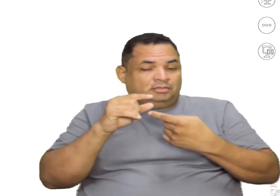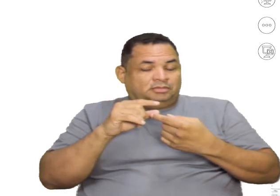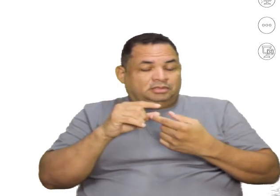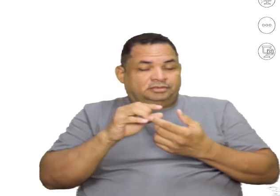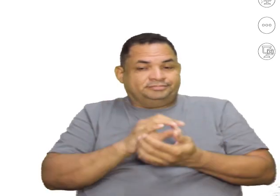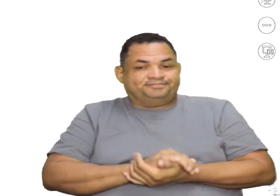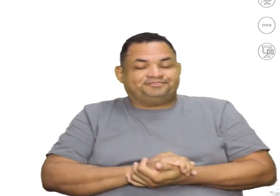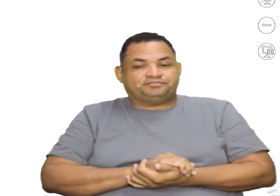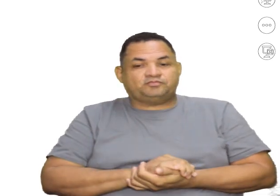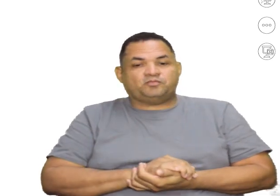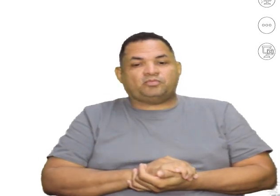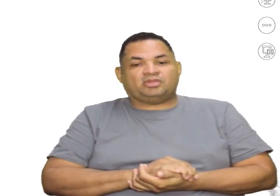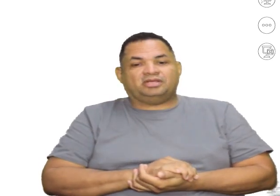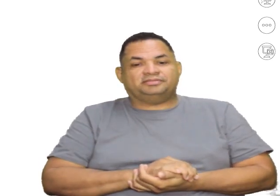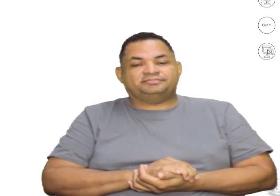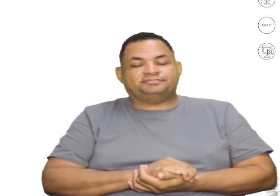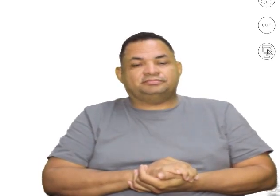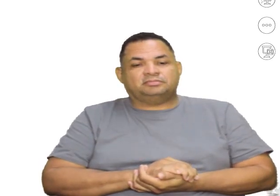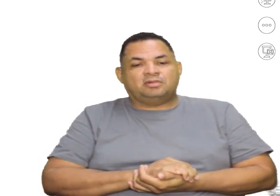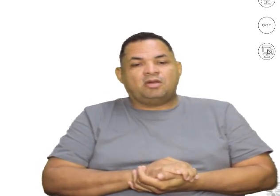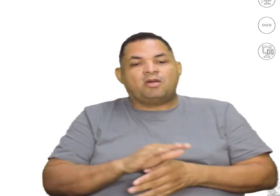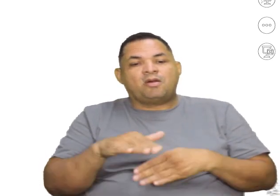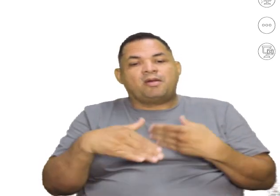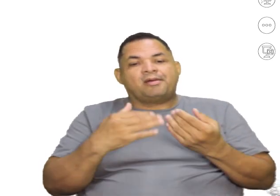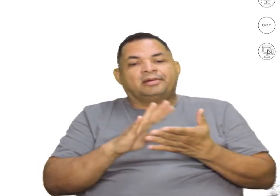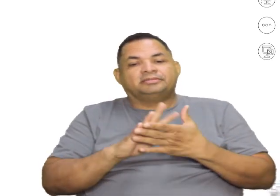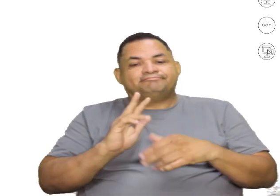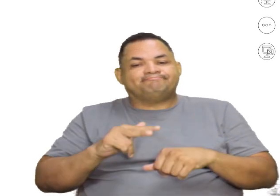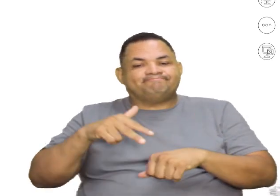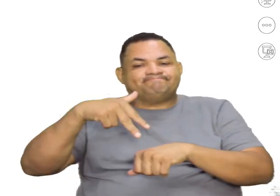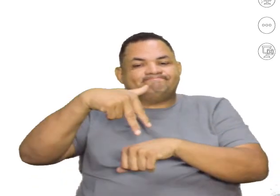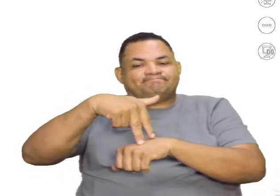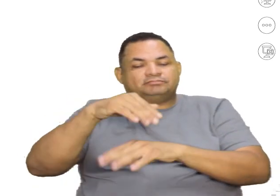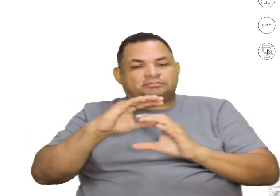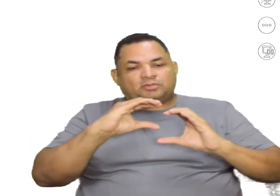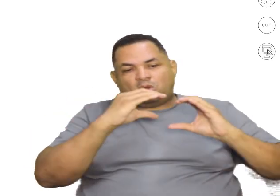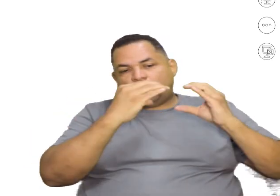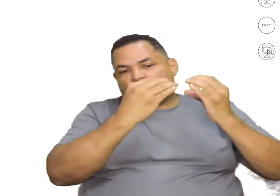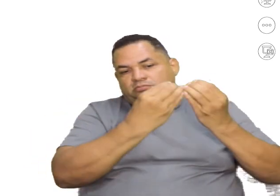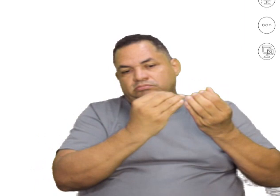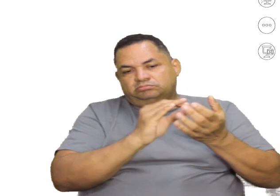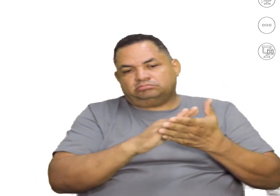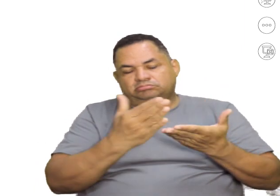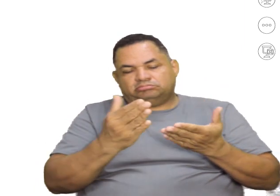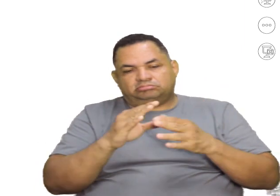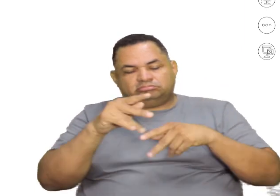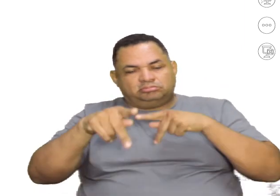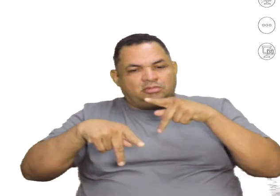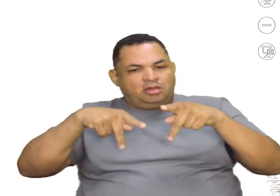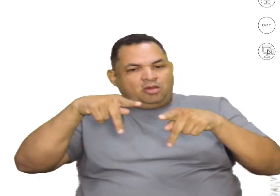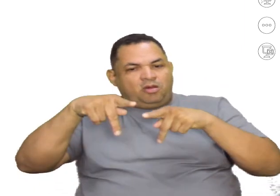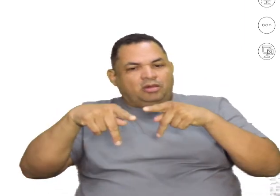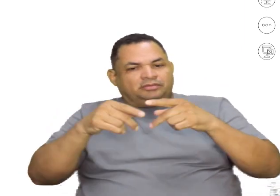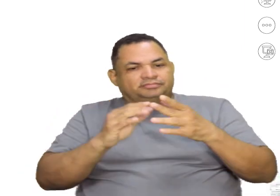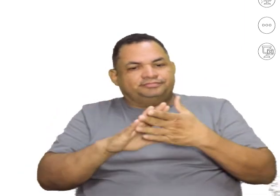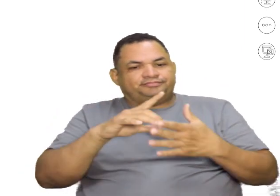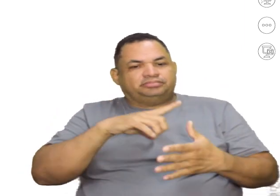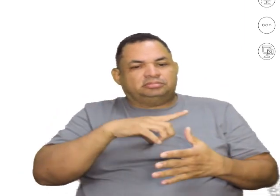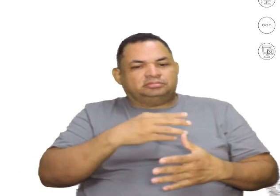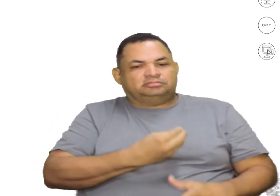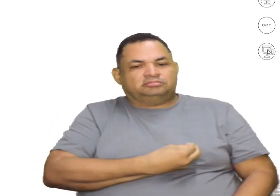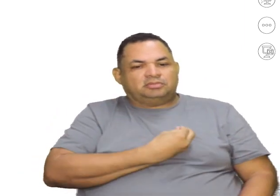outras populações. Quanto aos enfrentamentos dessas comunidades, dessas populações, eles